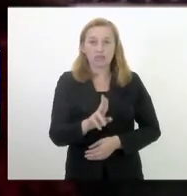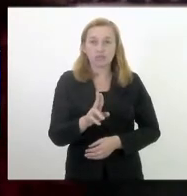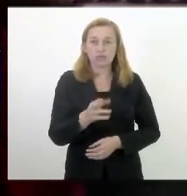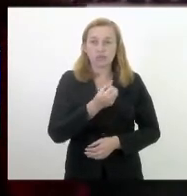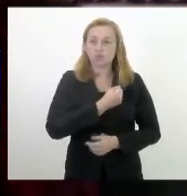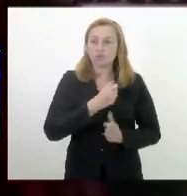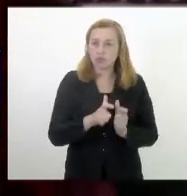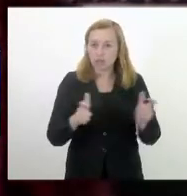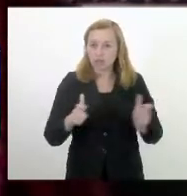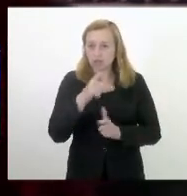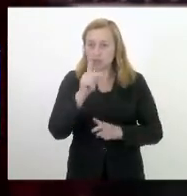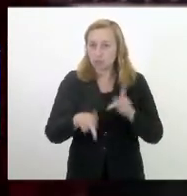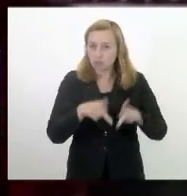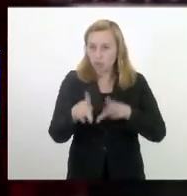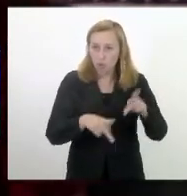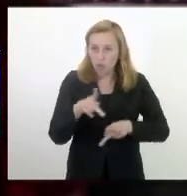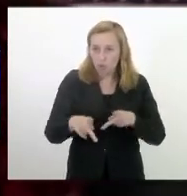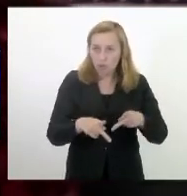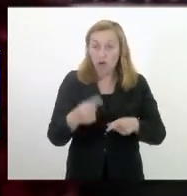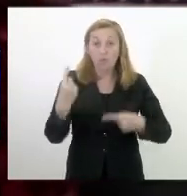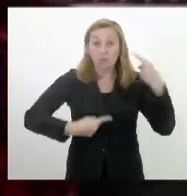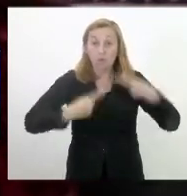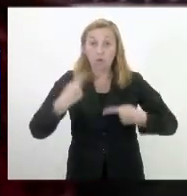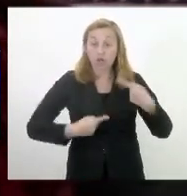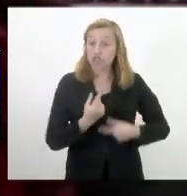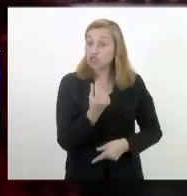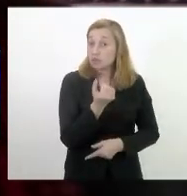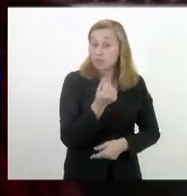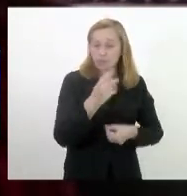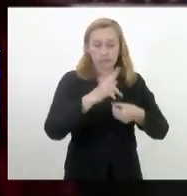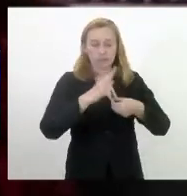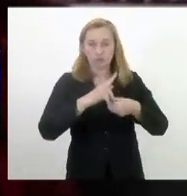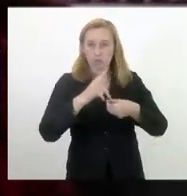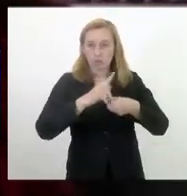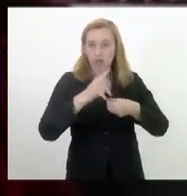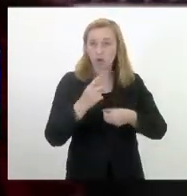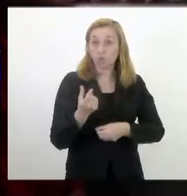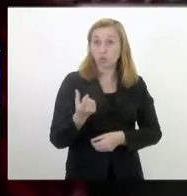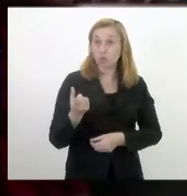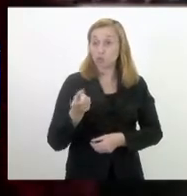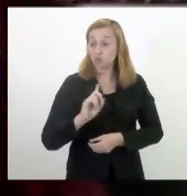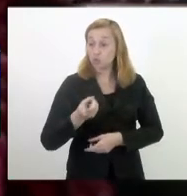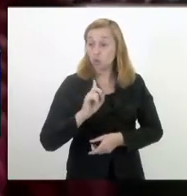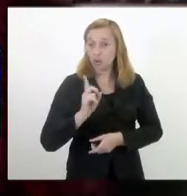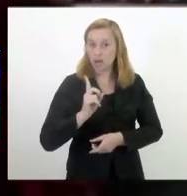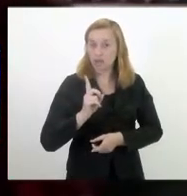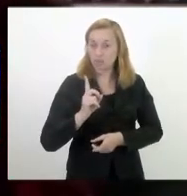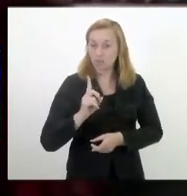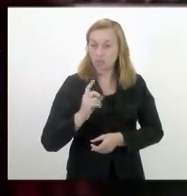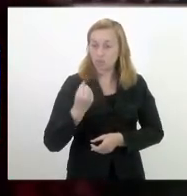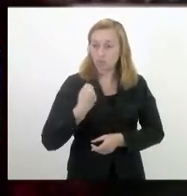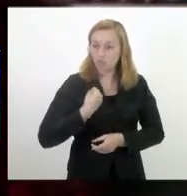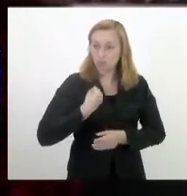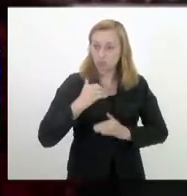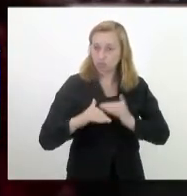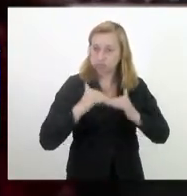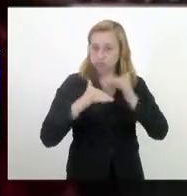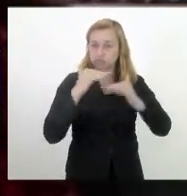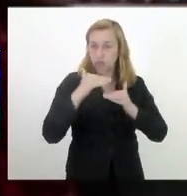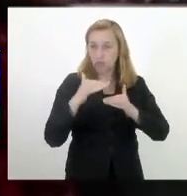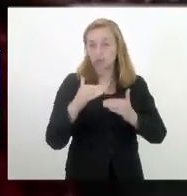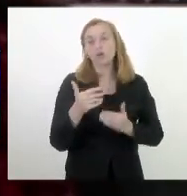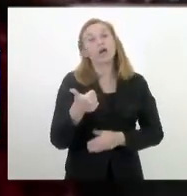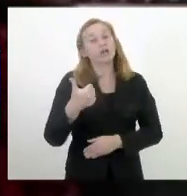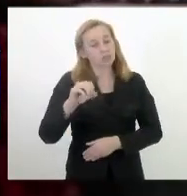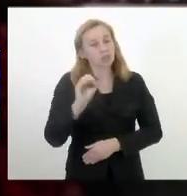população, em razão da política de preços da Petrobras e a disparada do dólar. O botijão já equivale a 10% do